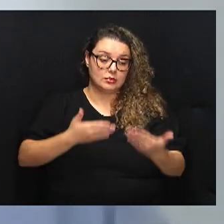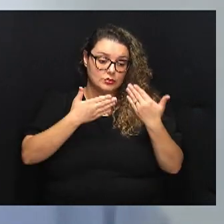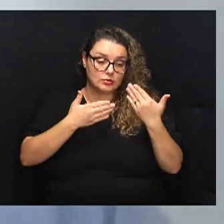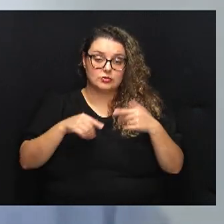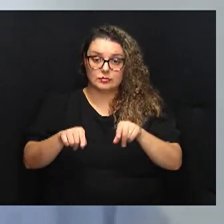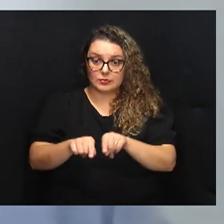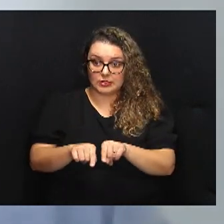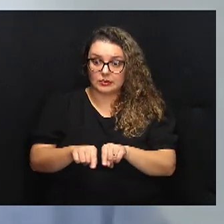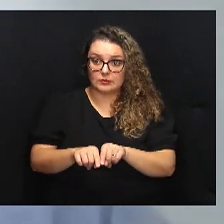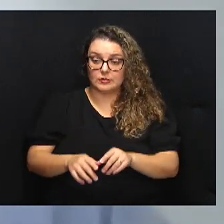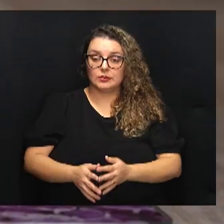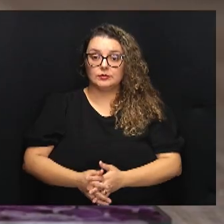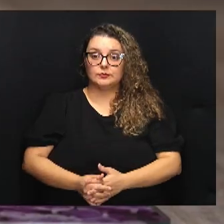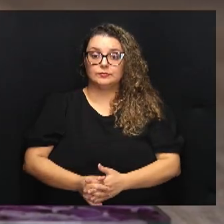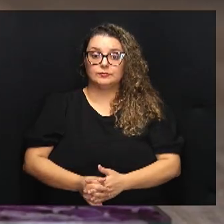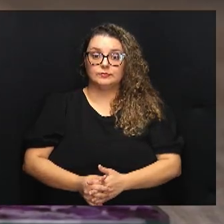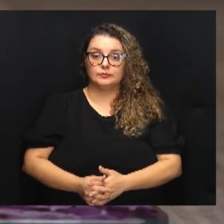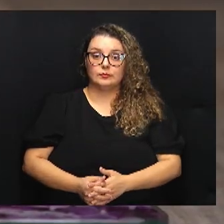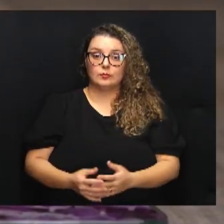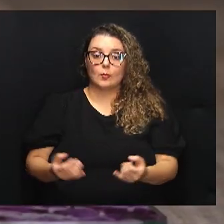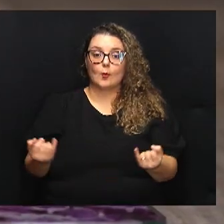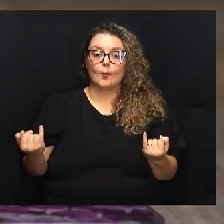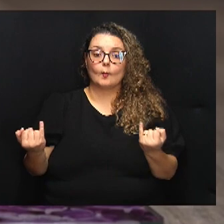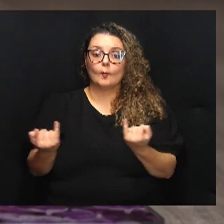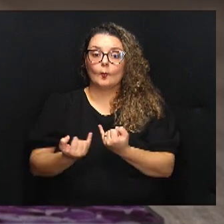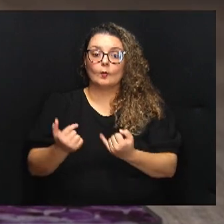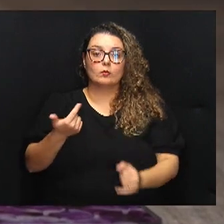também. E o emagrecimento sem uma